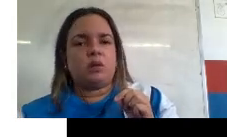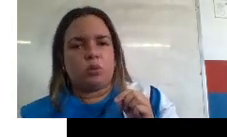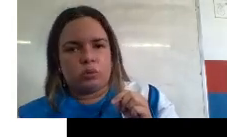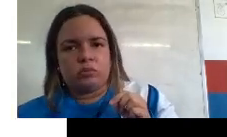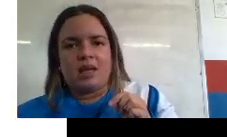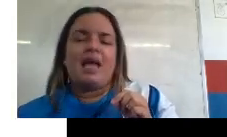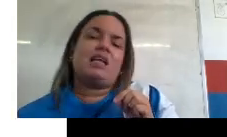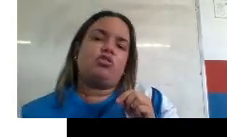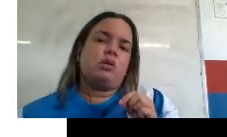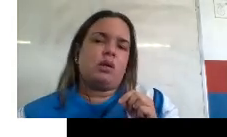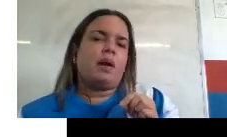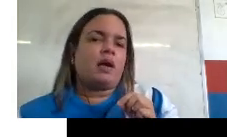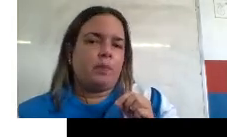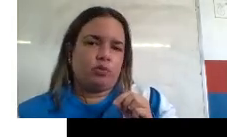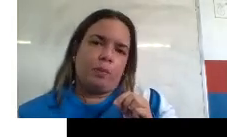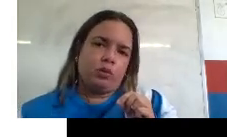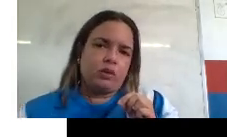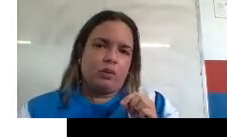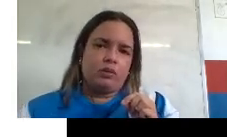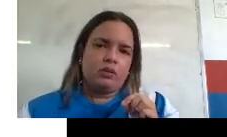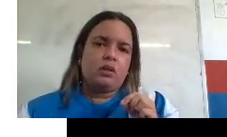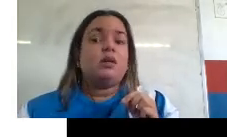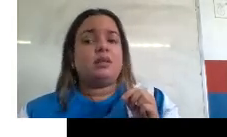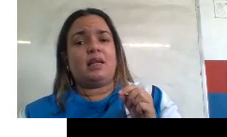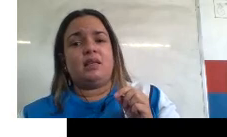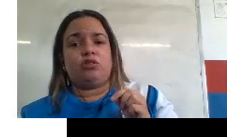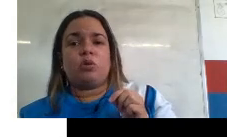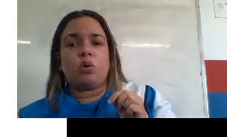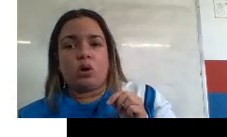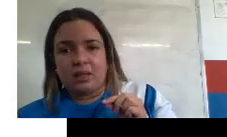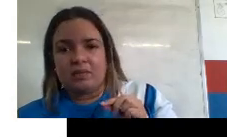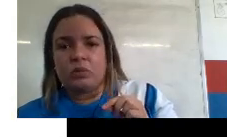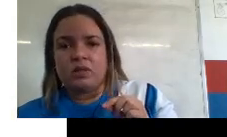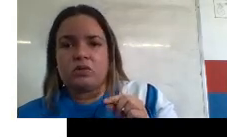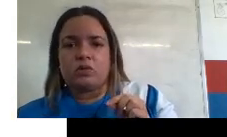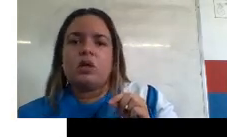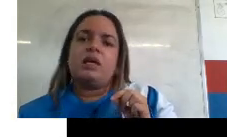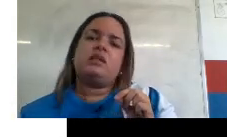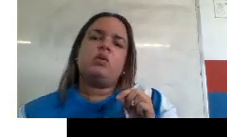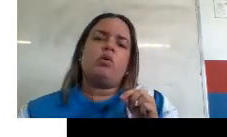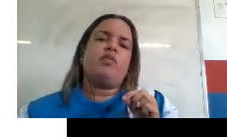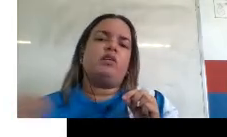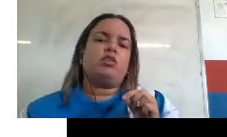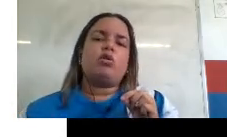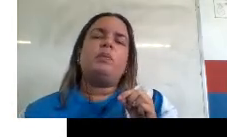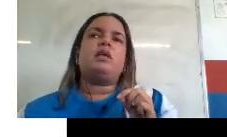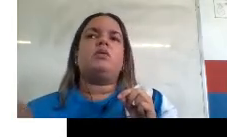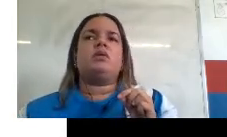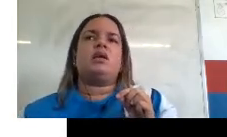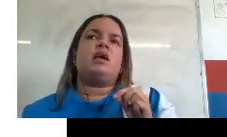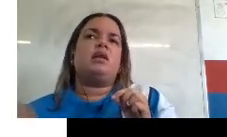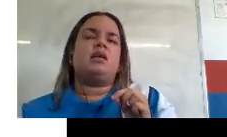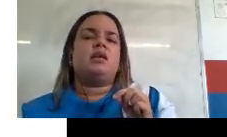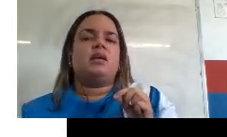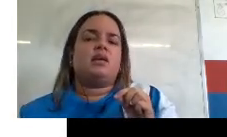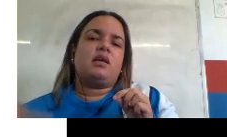que tinham ouro, elas tinham que pagar imposto a Portugal. Tiradentes não concordava com isso, então o governo descobriu